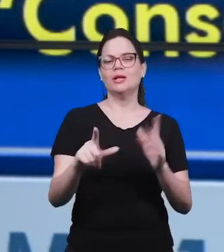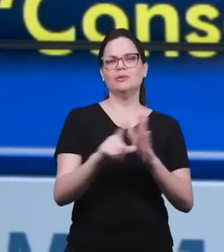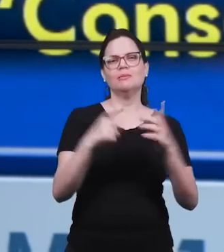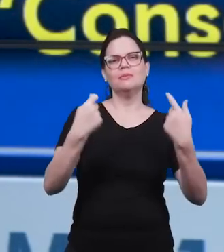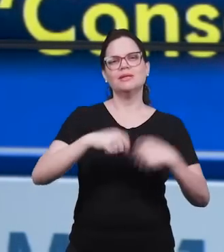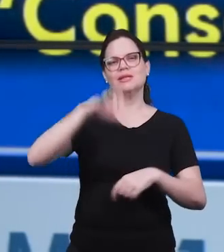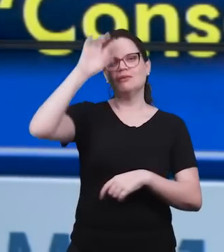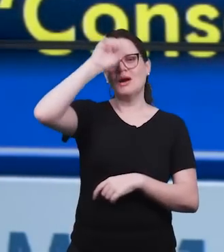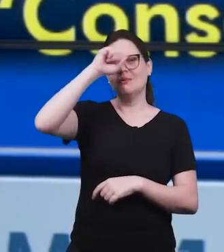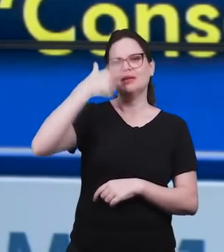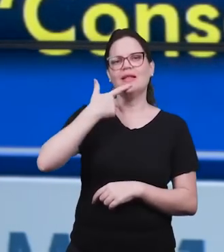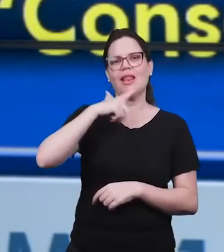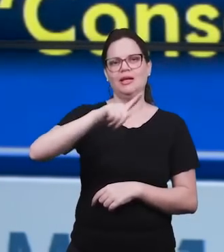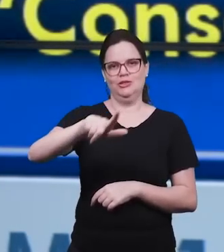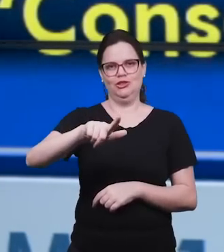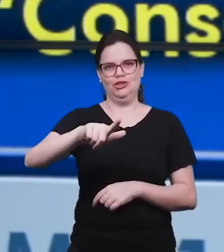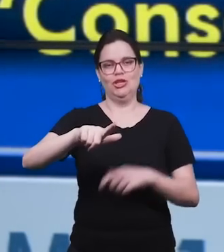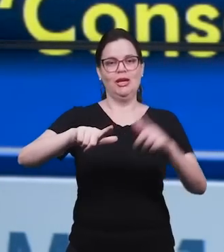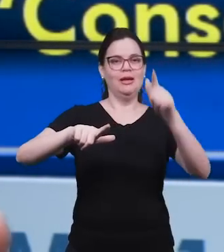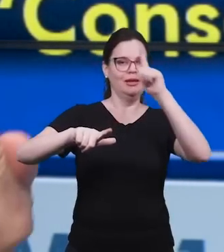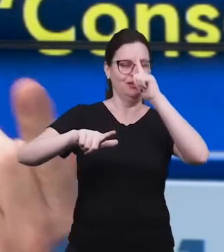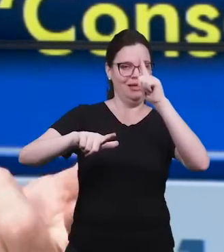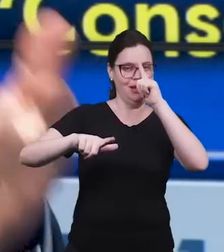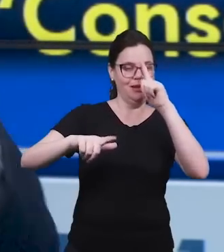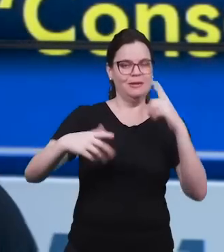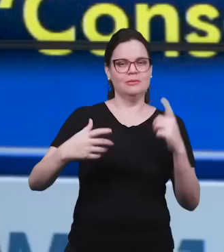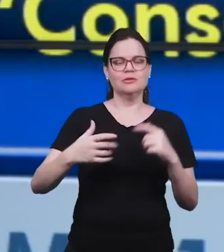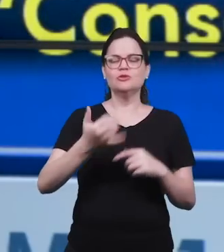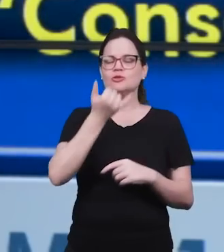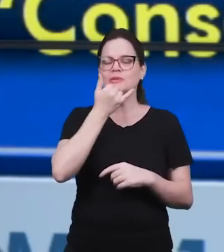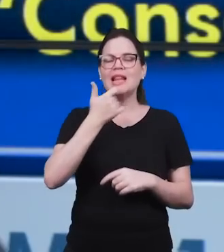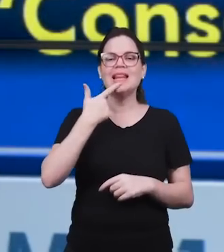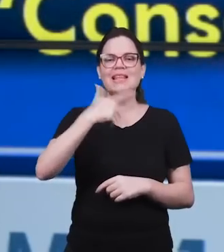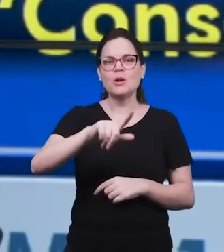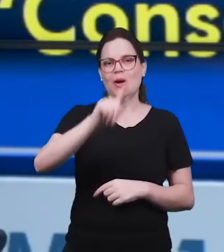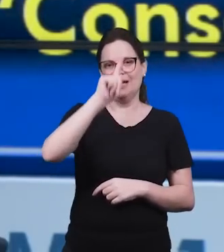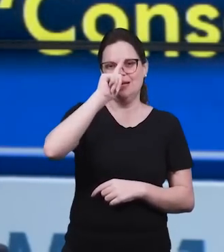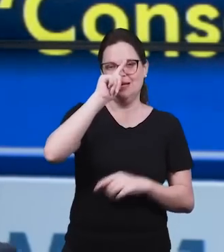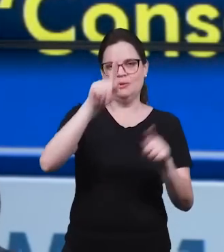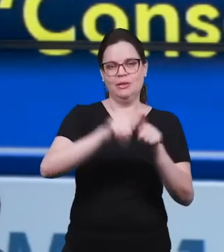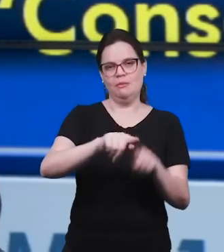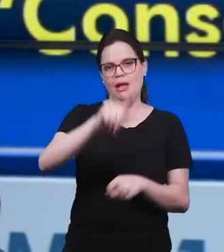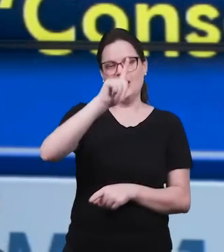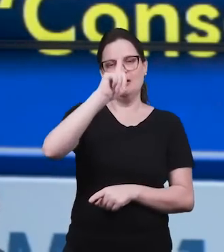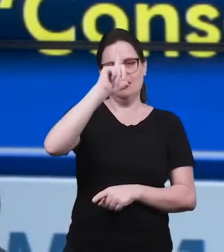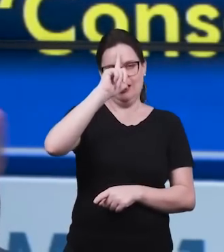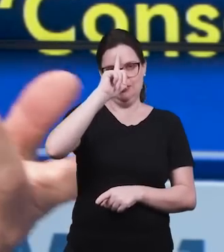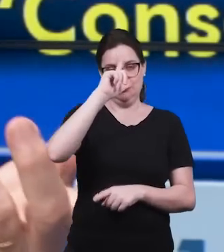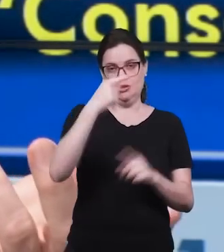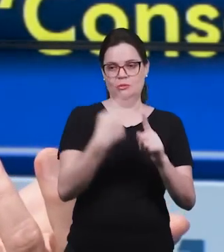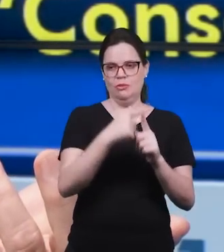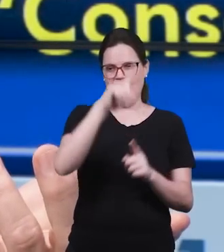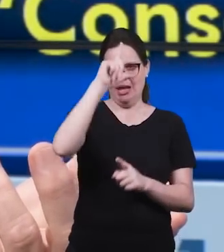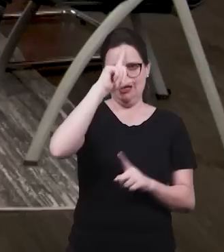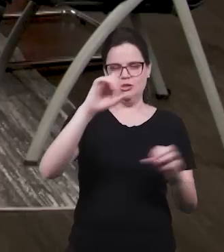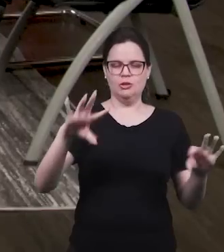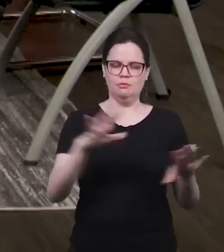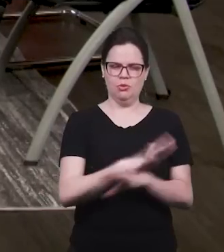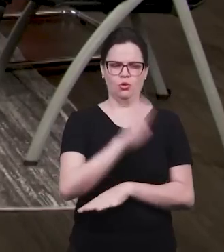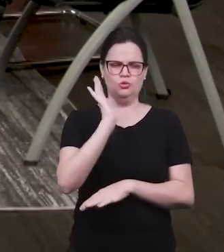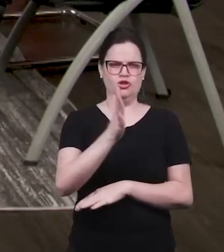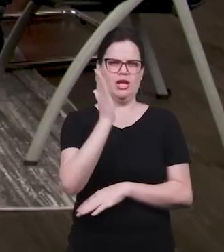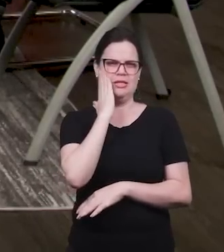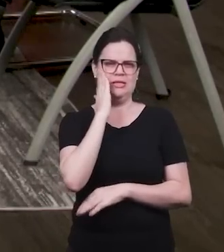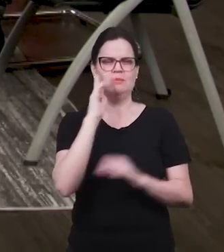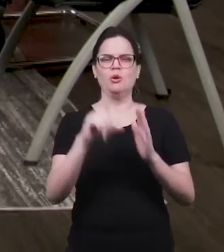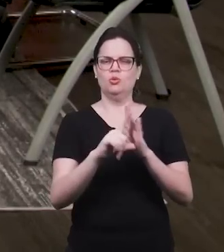e o grego, e foi do grego que Lutero ele traduziu a Bíblia para o alemão. O latim já era dominante.